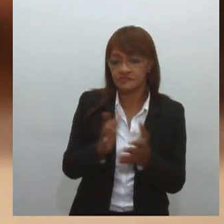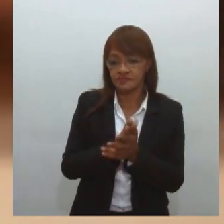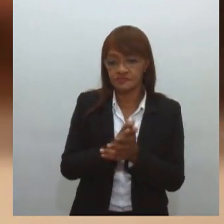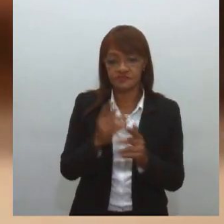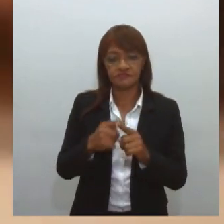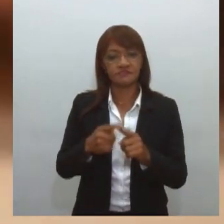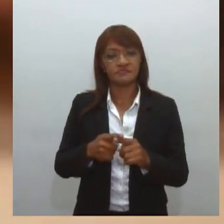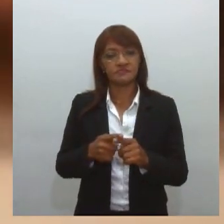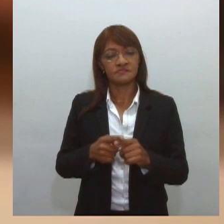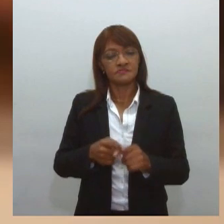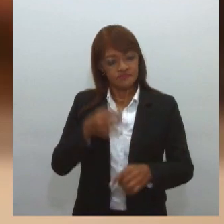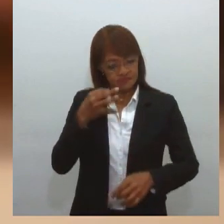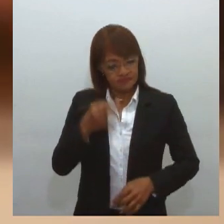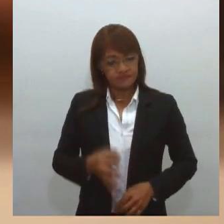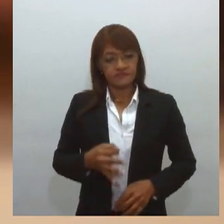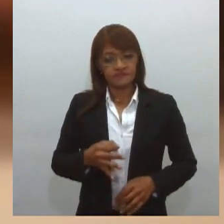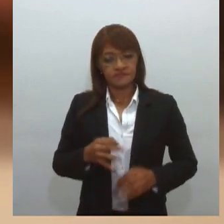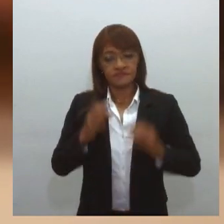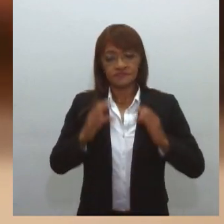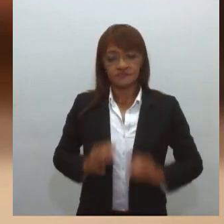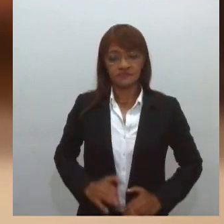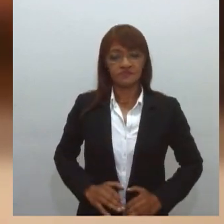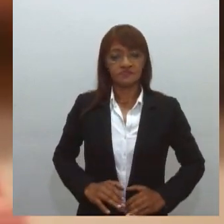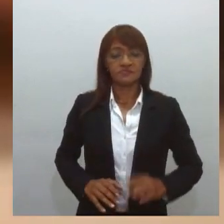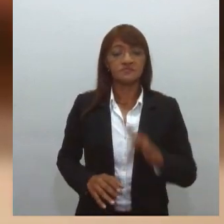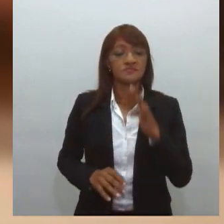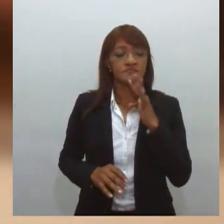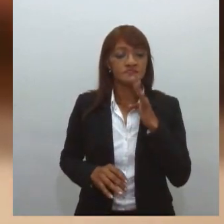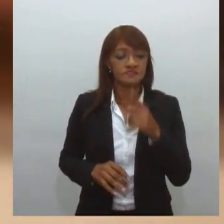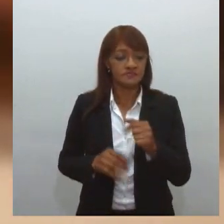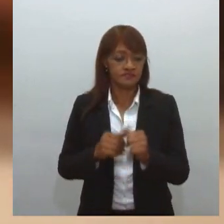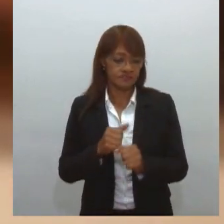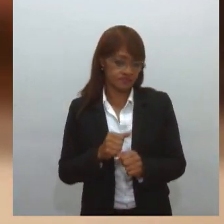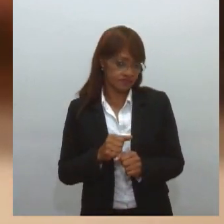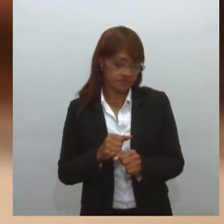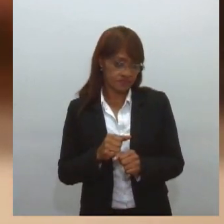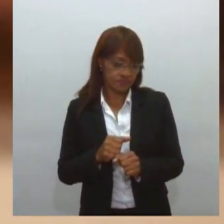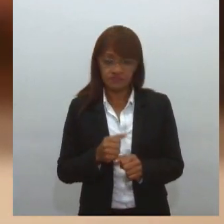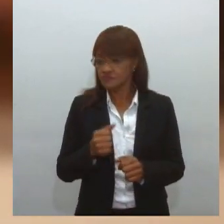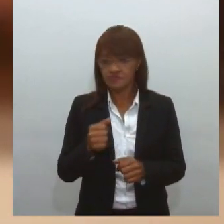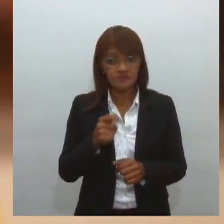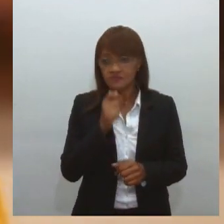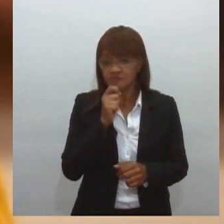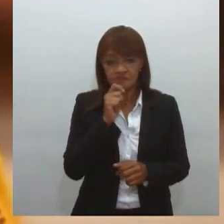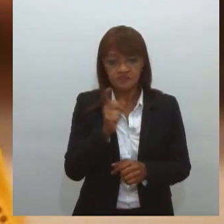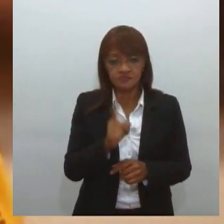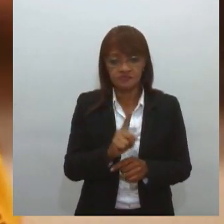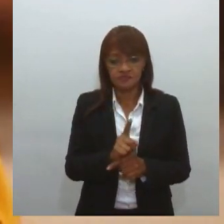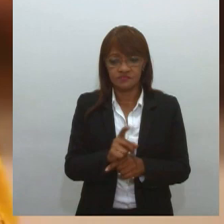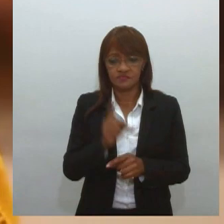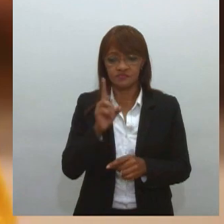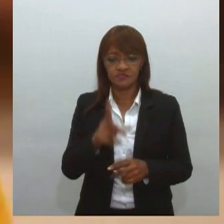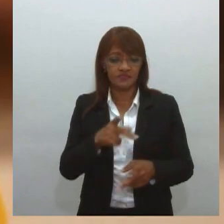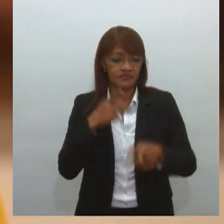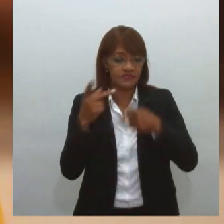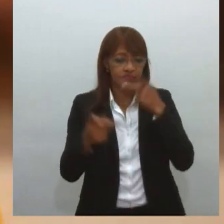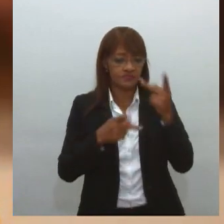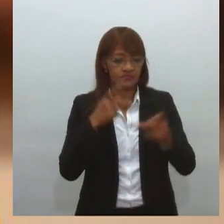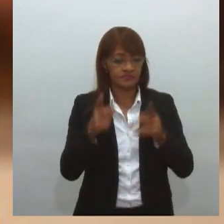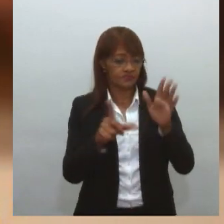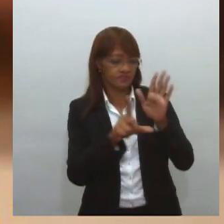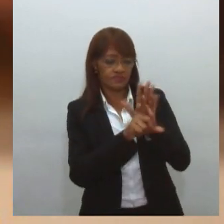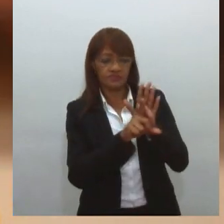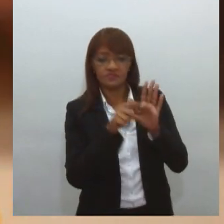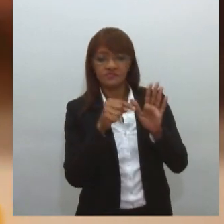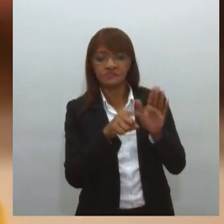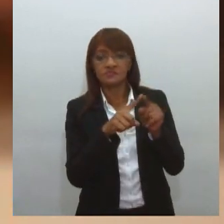Ele conhecia seus direitos. Então, não adianta a gente estar só votando legislação se essa legislação não é conhecida